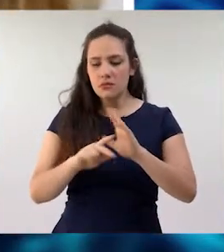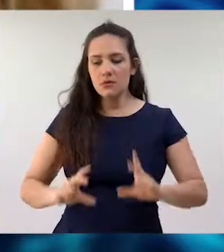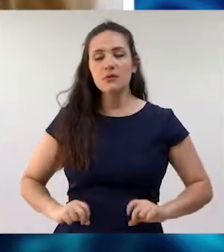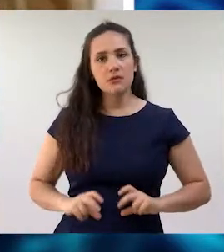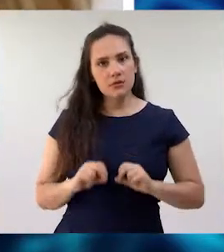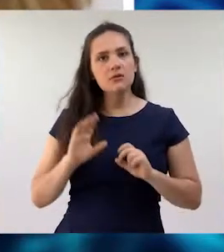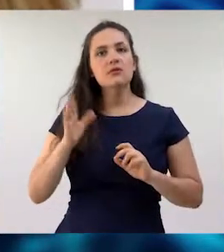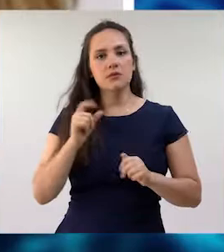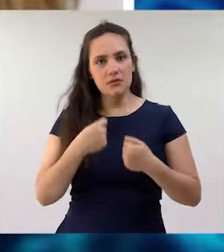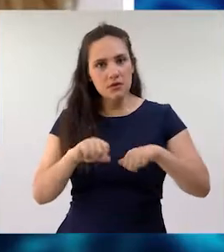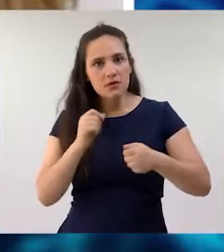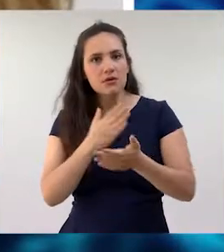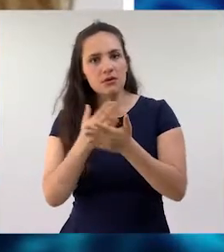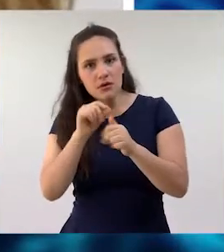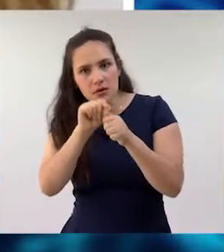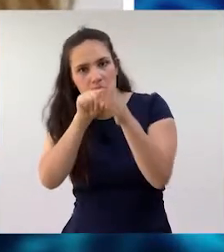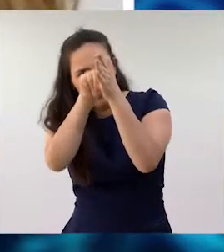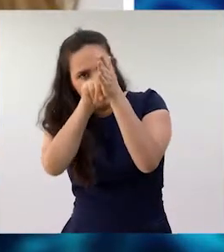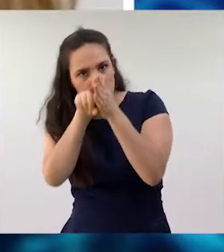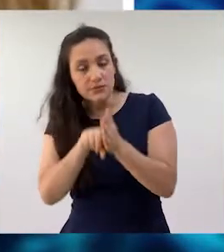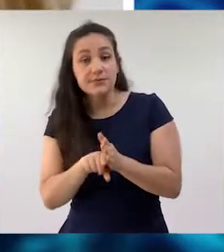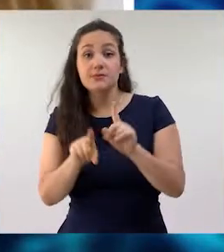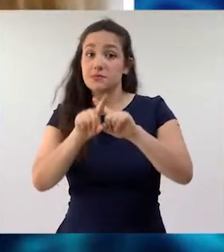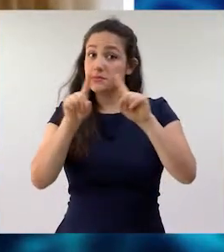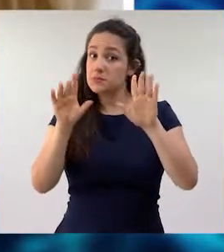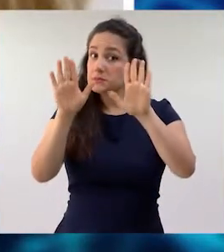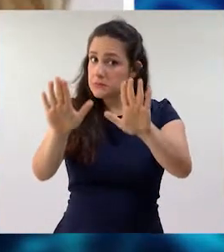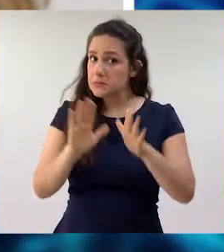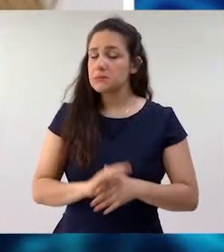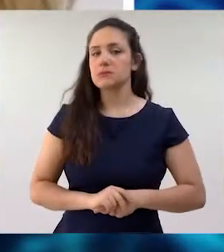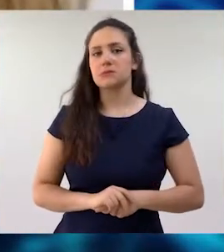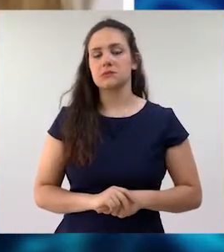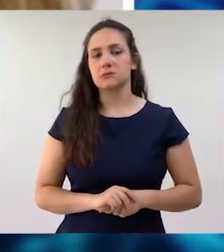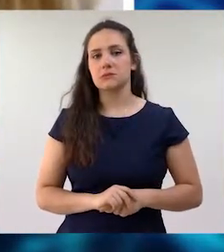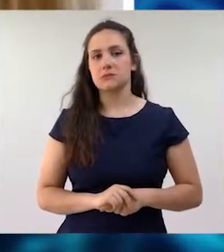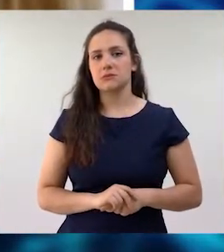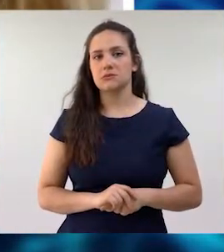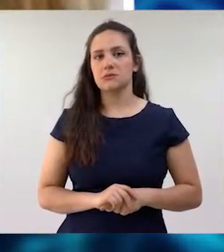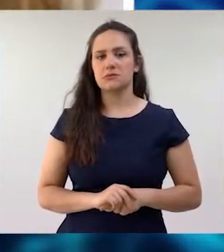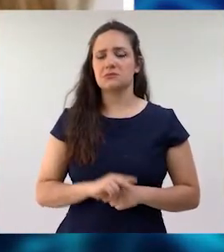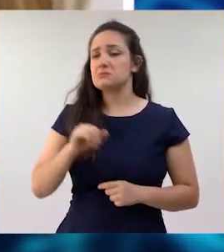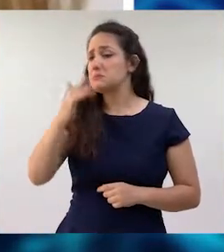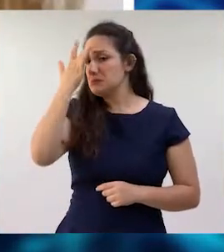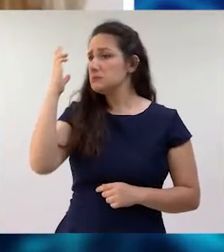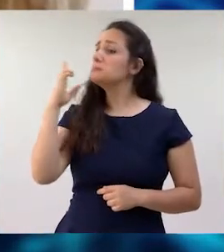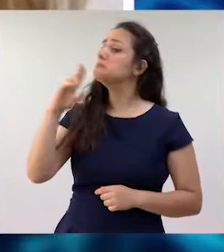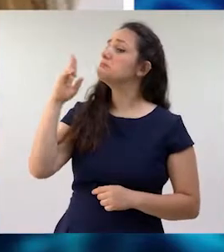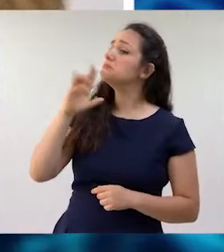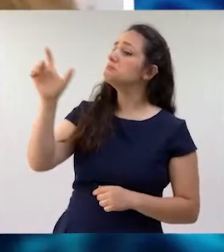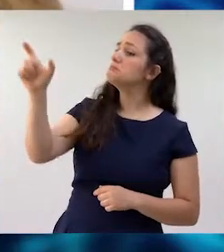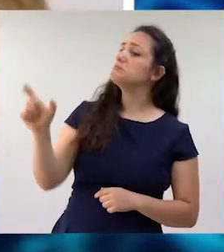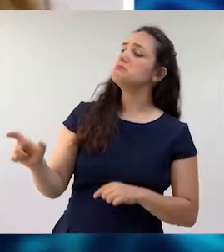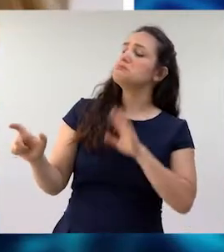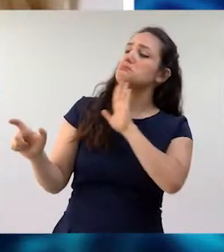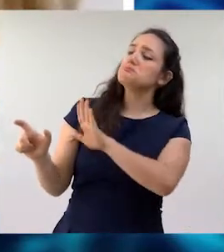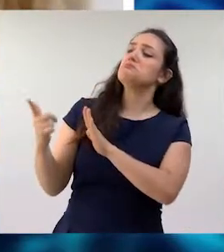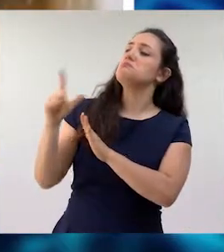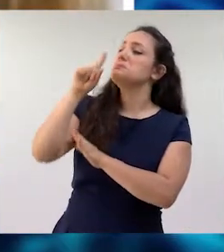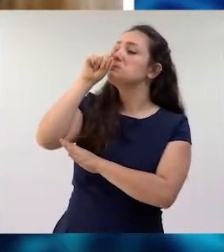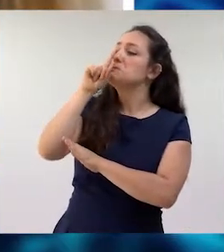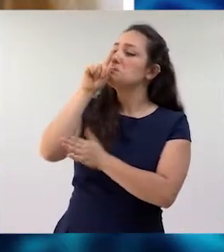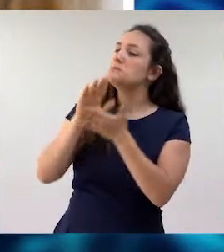geneticistas, e esses pacientes podem ter um protocolo diferenciado. Mas, em média, não tem fator de risco nenhum.